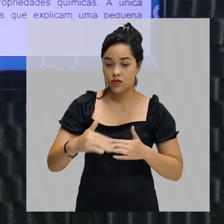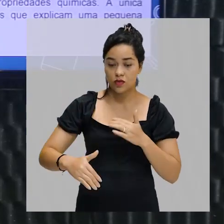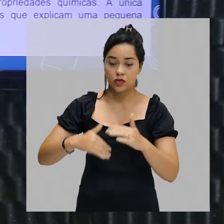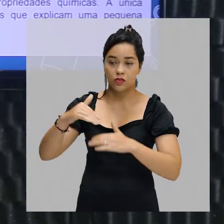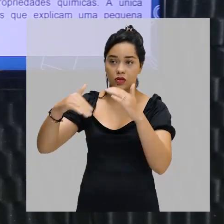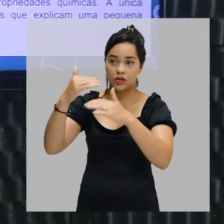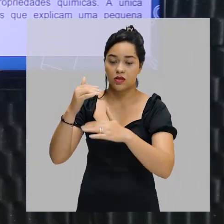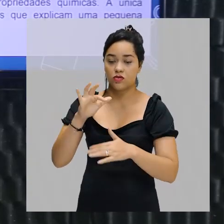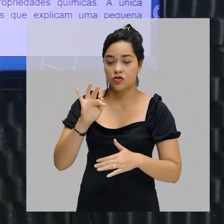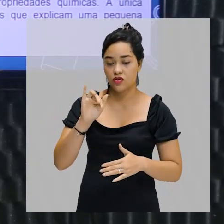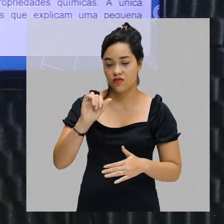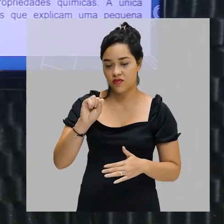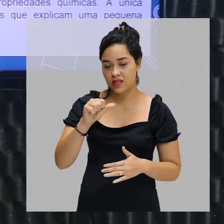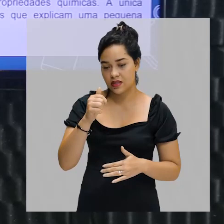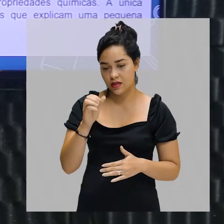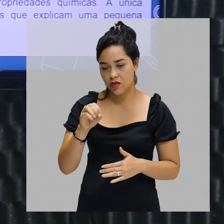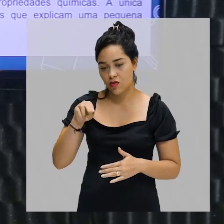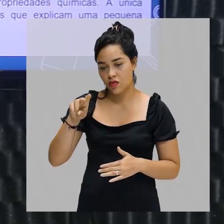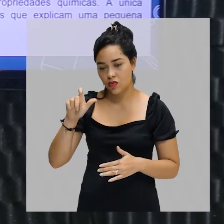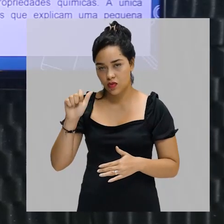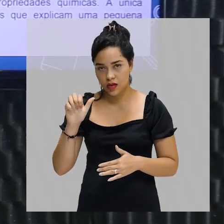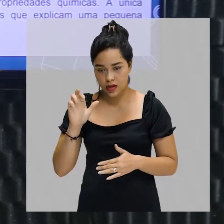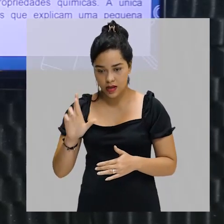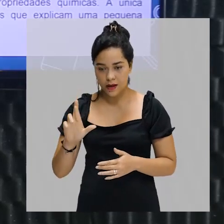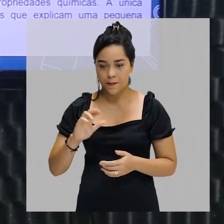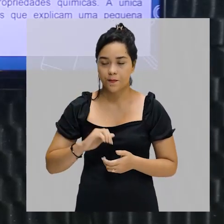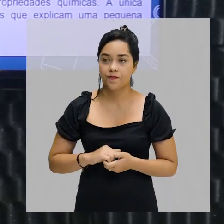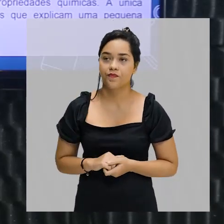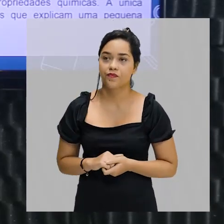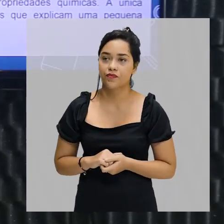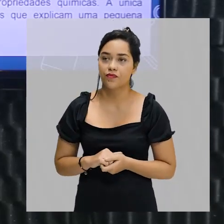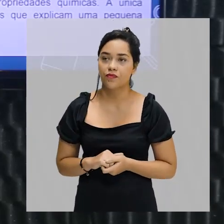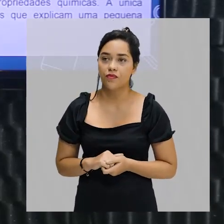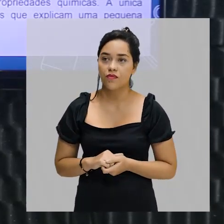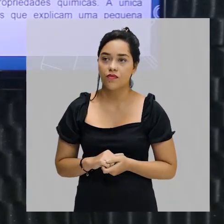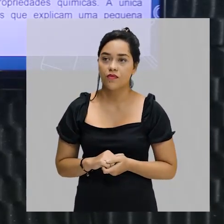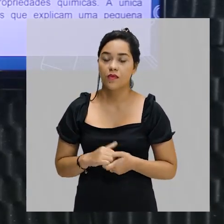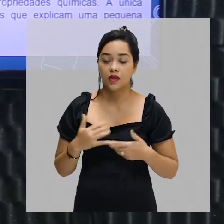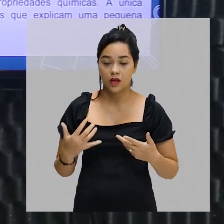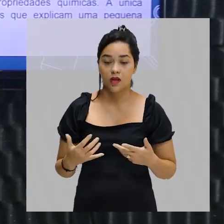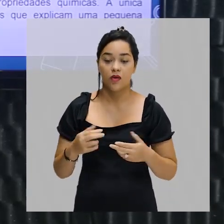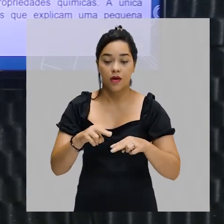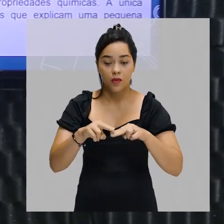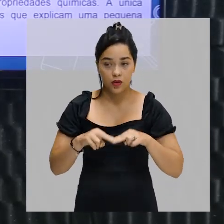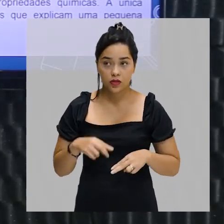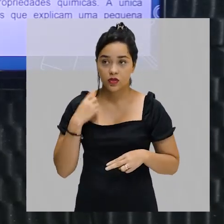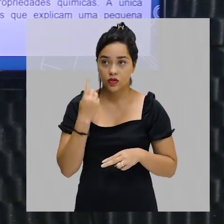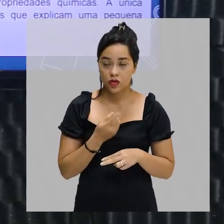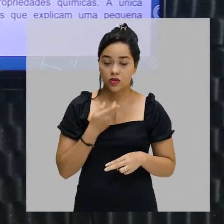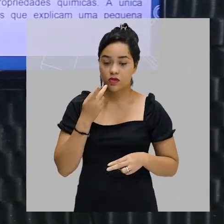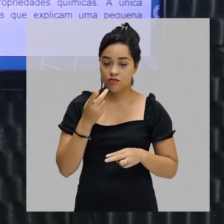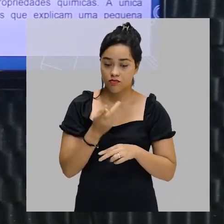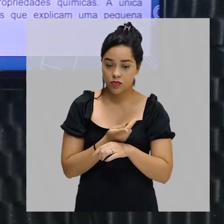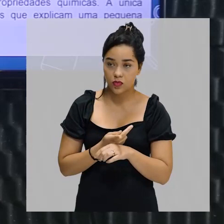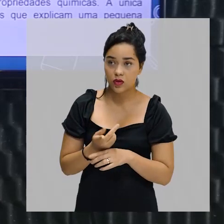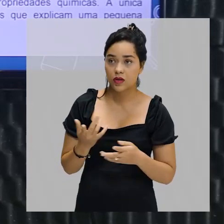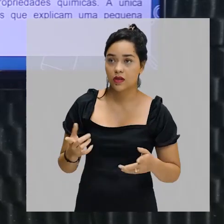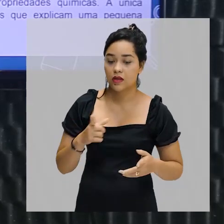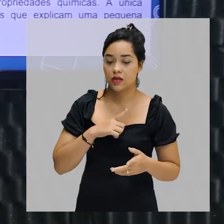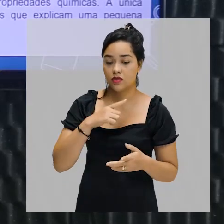de fissão nuclear. Tá ok? Então, é justamente isso que nós estamos procurando, é esse